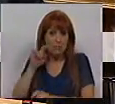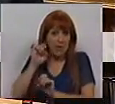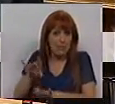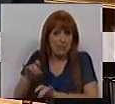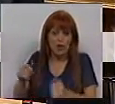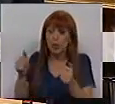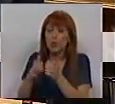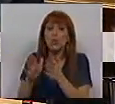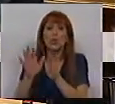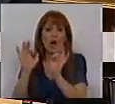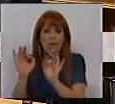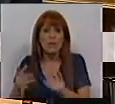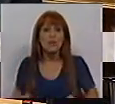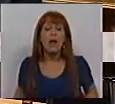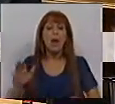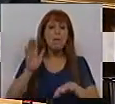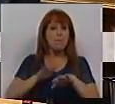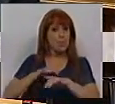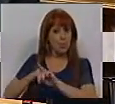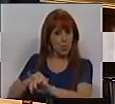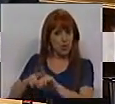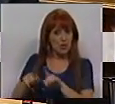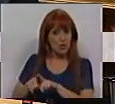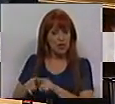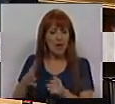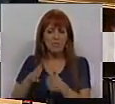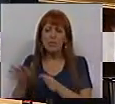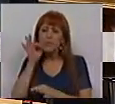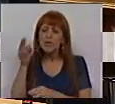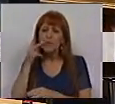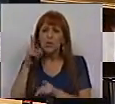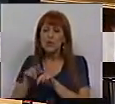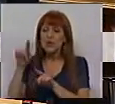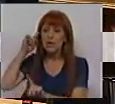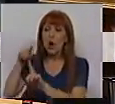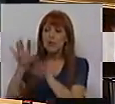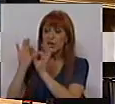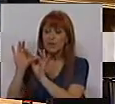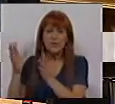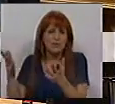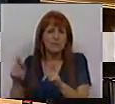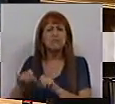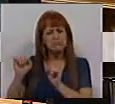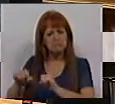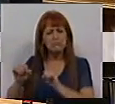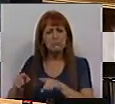prevenção, tudo a favor. Relativamente à utilização da cannabis para fins terapêuticos,